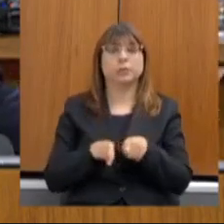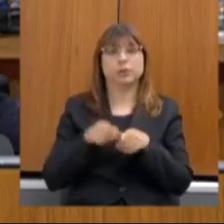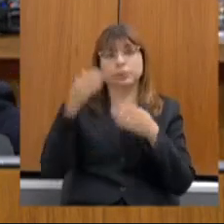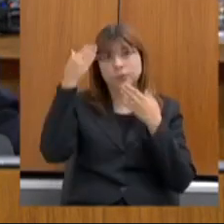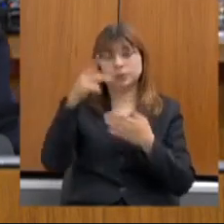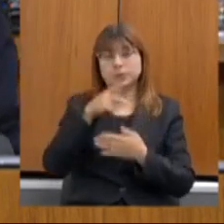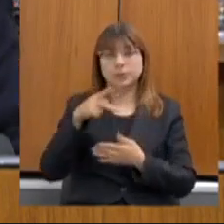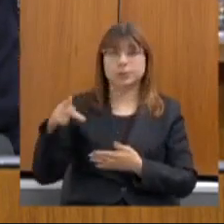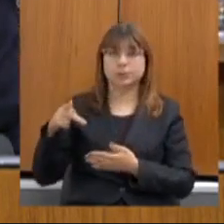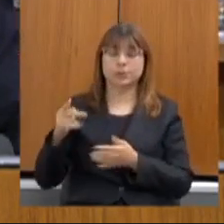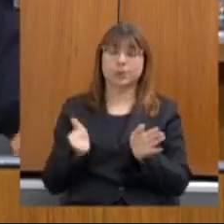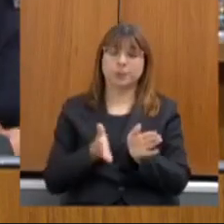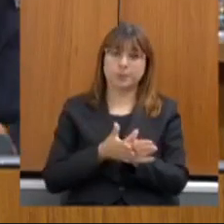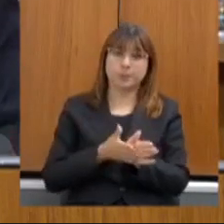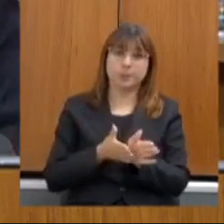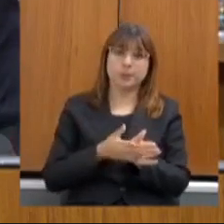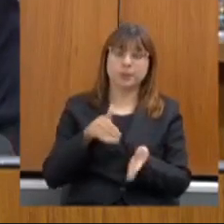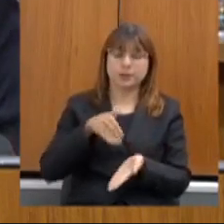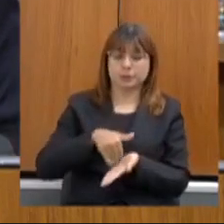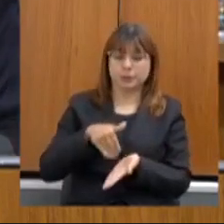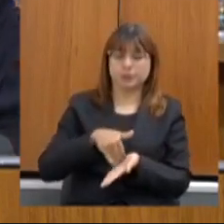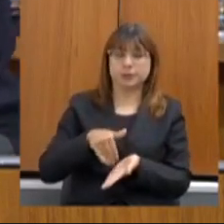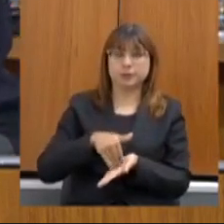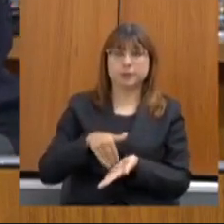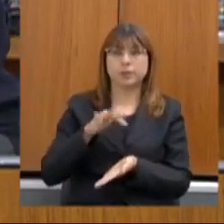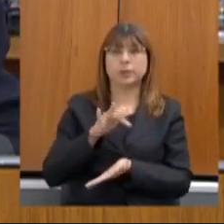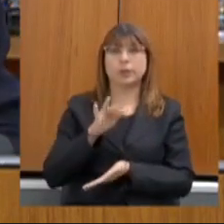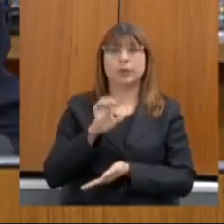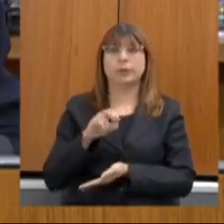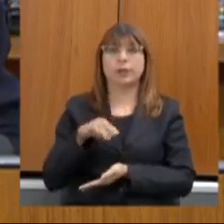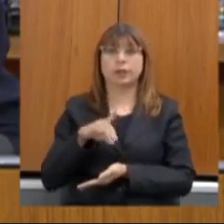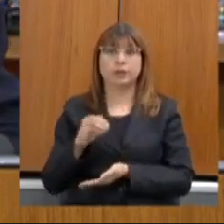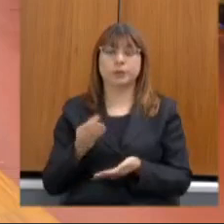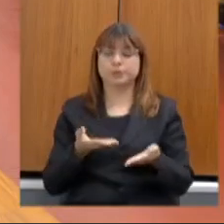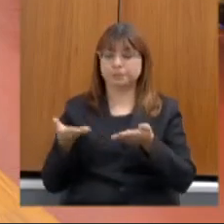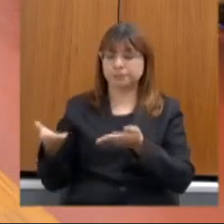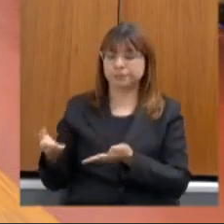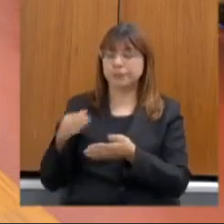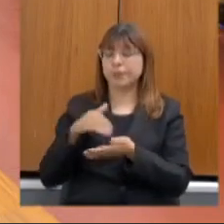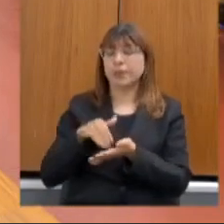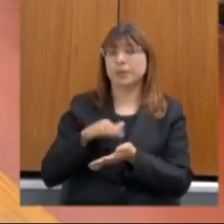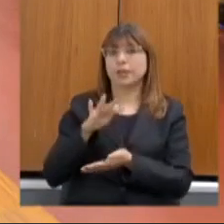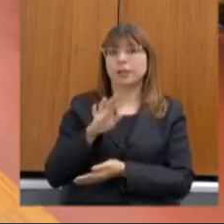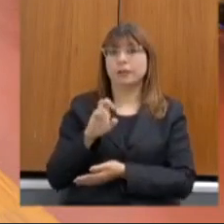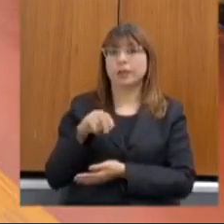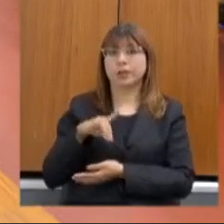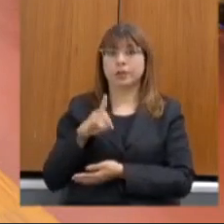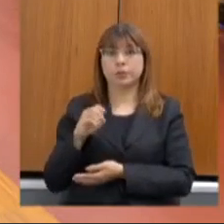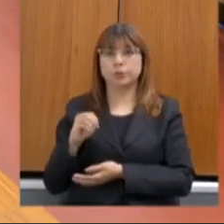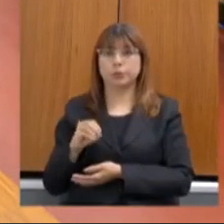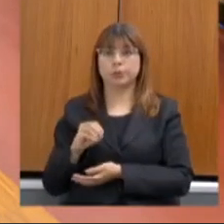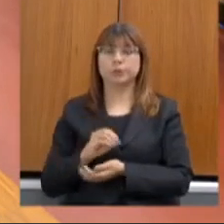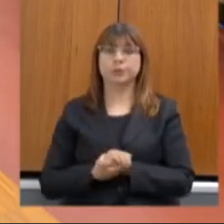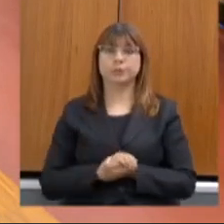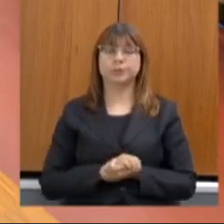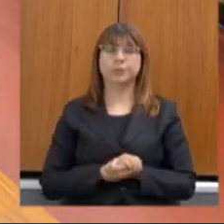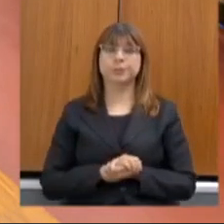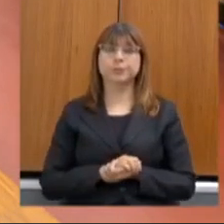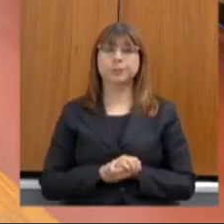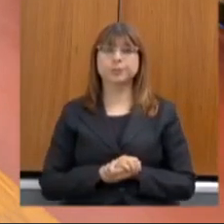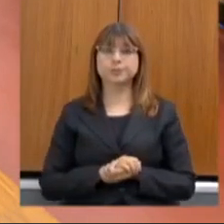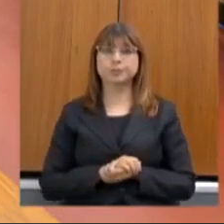presidente e parabéns secretário Fernando com a palavra então secretário Fernando passar